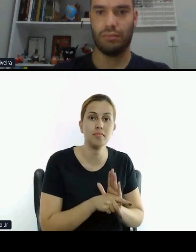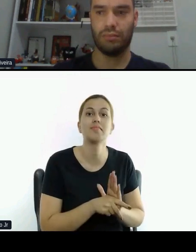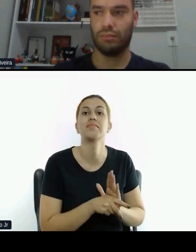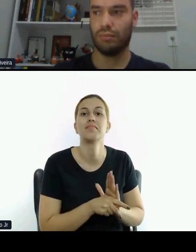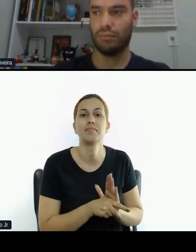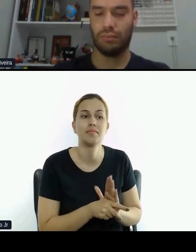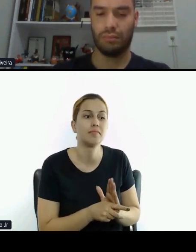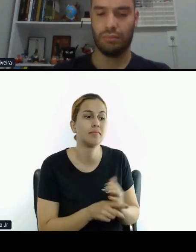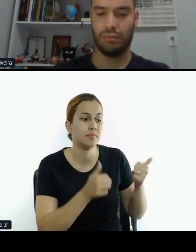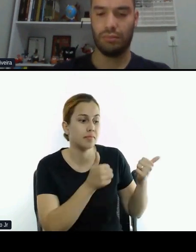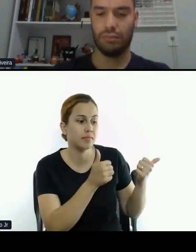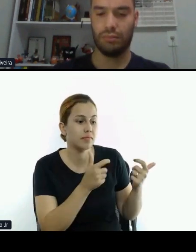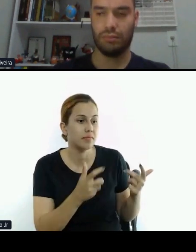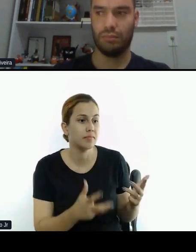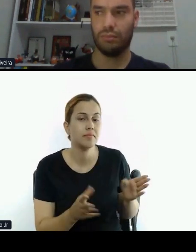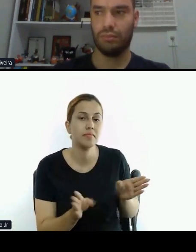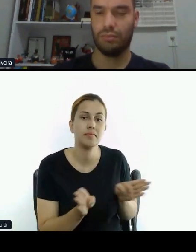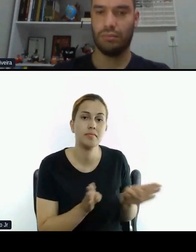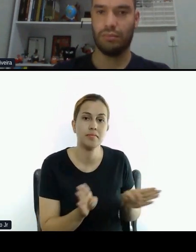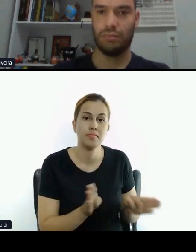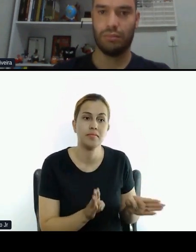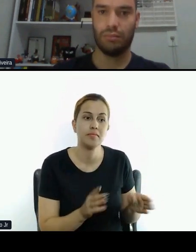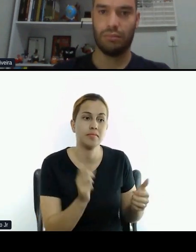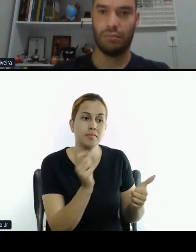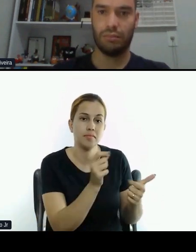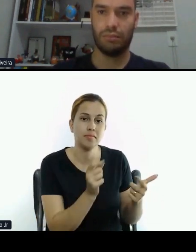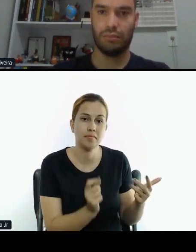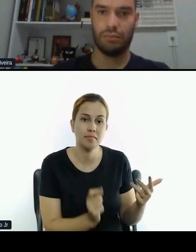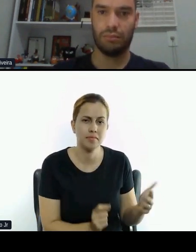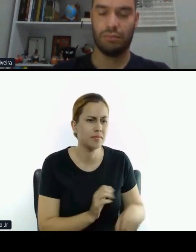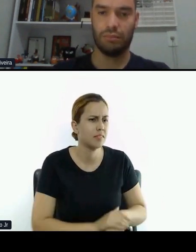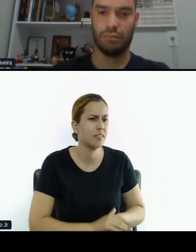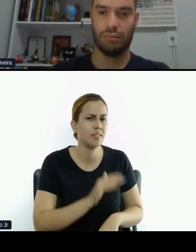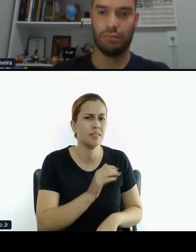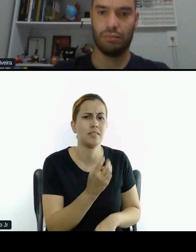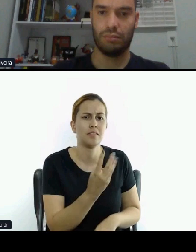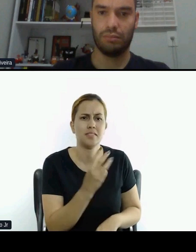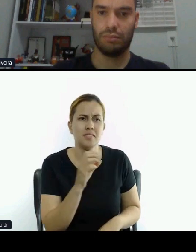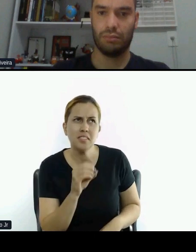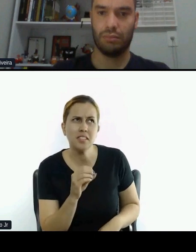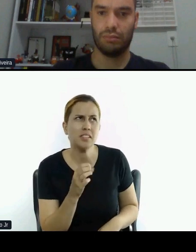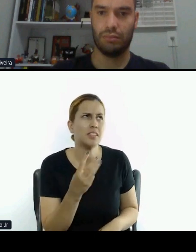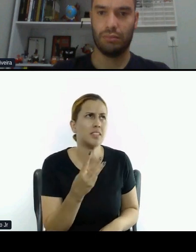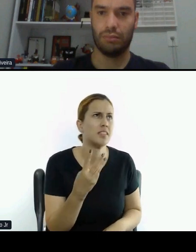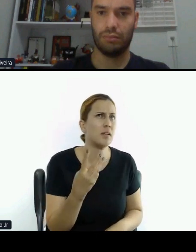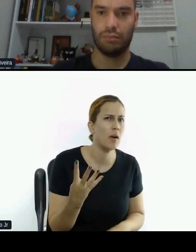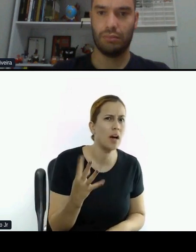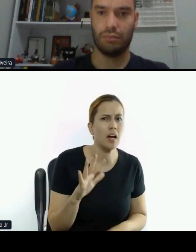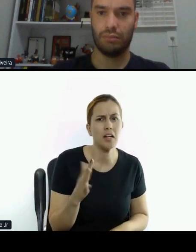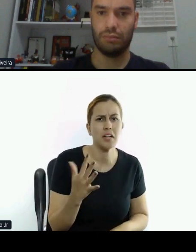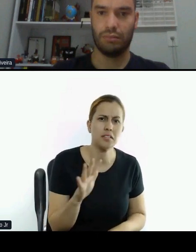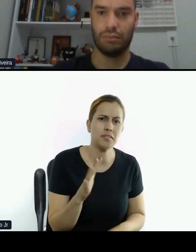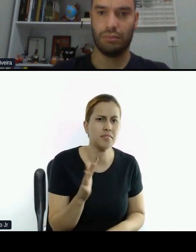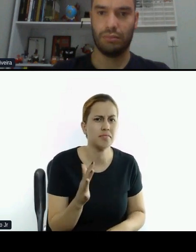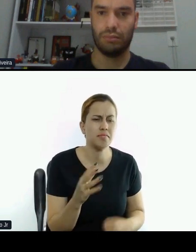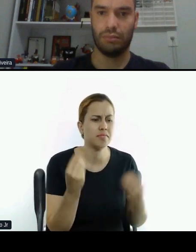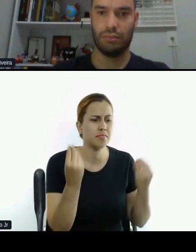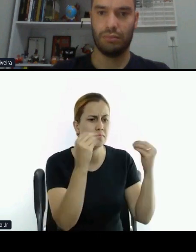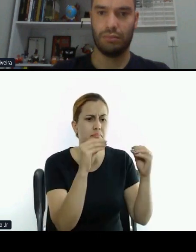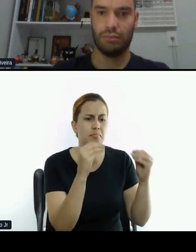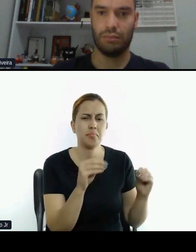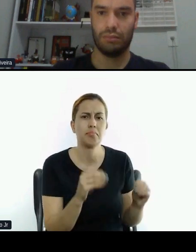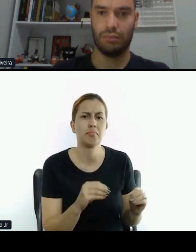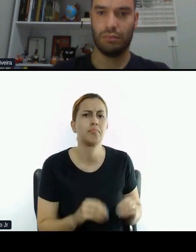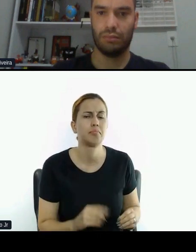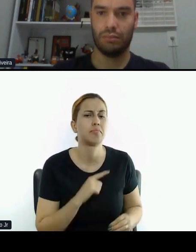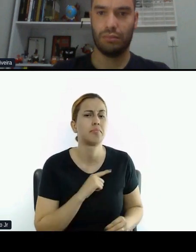falar sobre a acessibilidade daquele componente. São mais de 30, 34, 35 componentes que a gente tem lá,